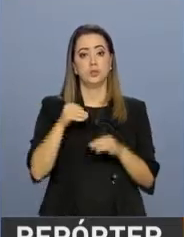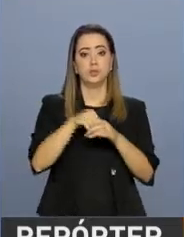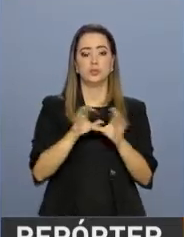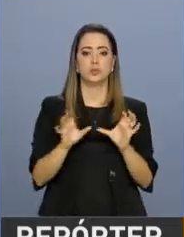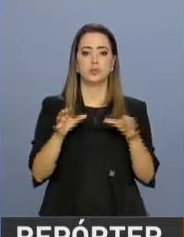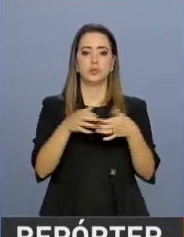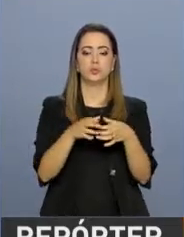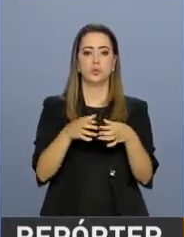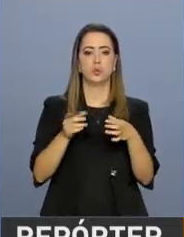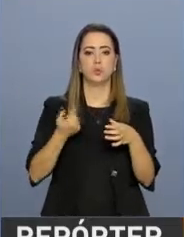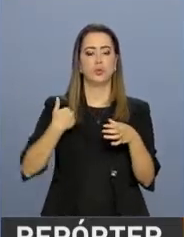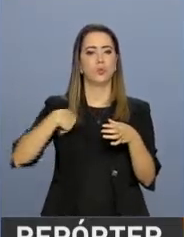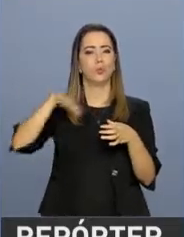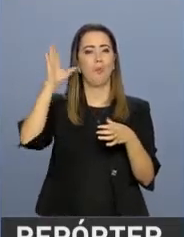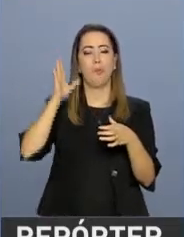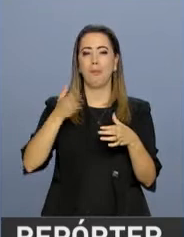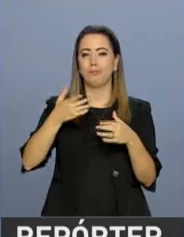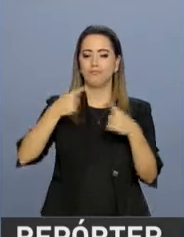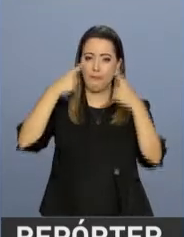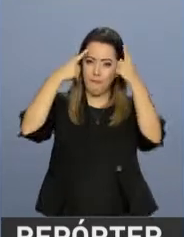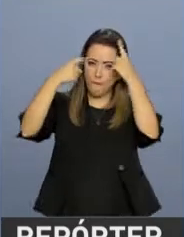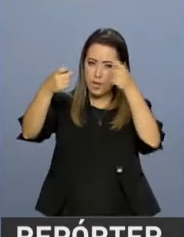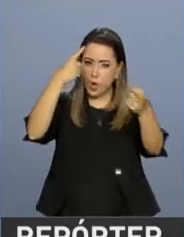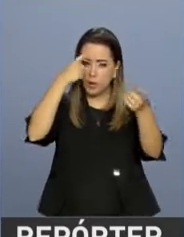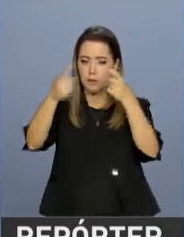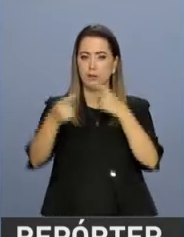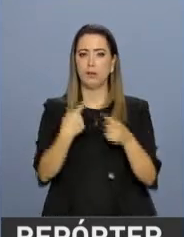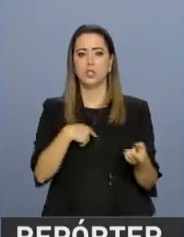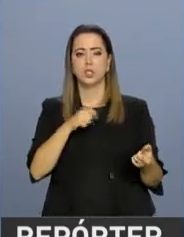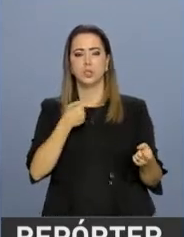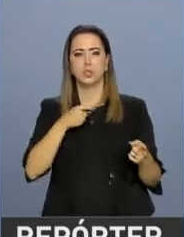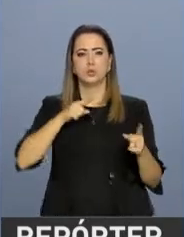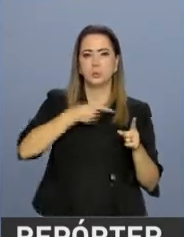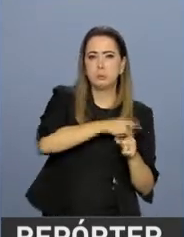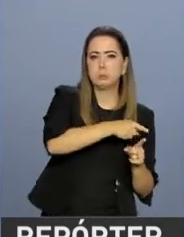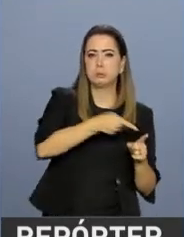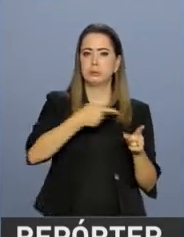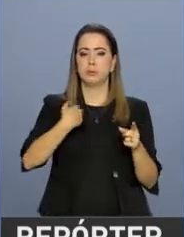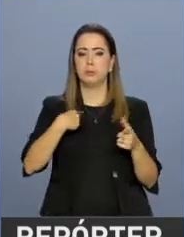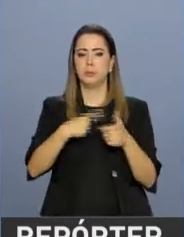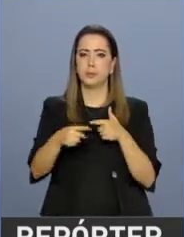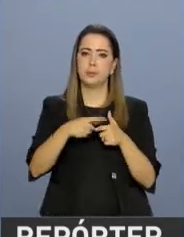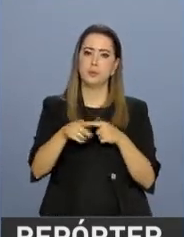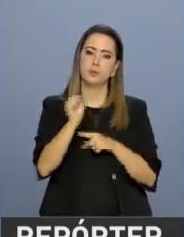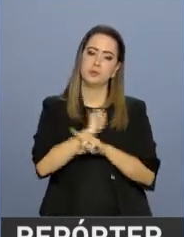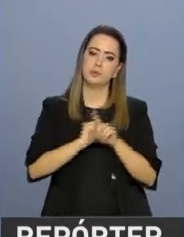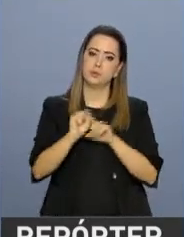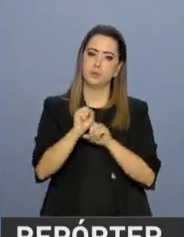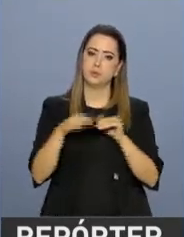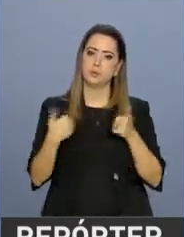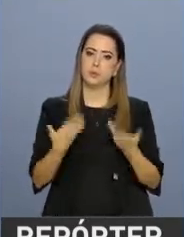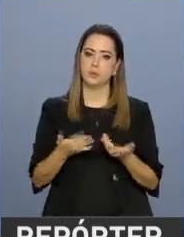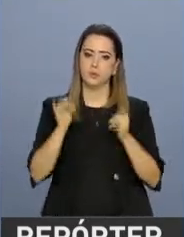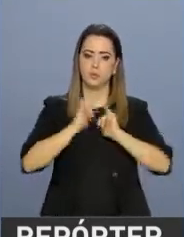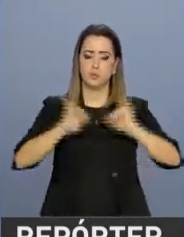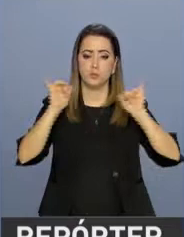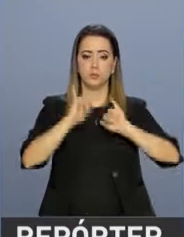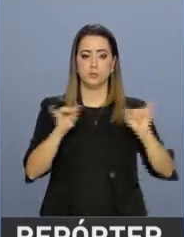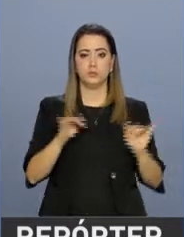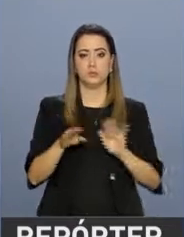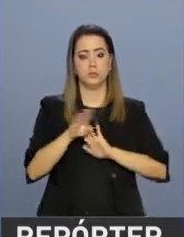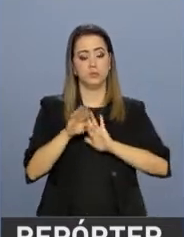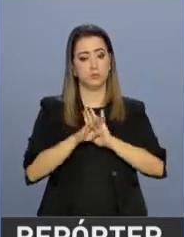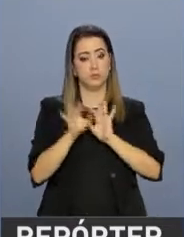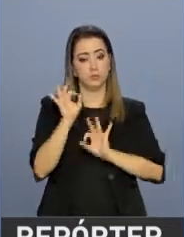pela violência pela exploração pelos problemas sociais e justamente com esse lançamento do